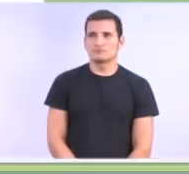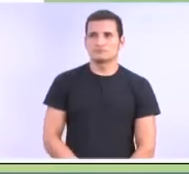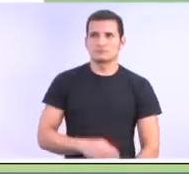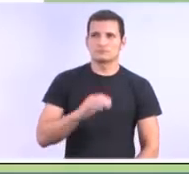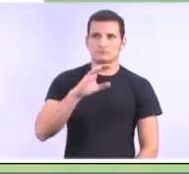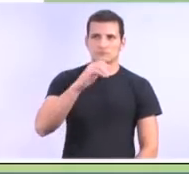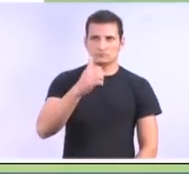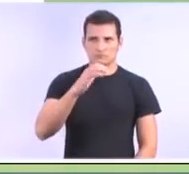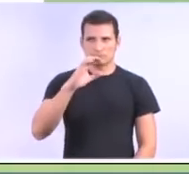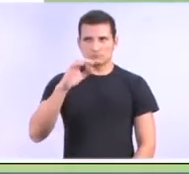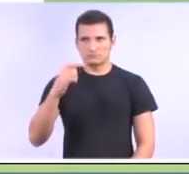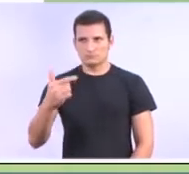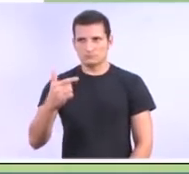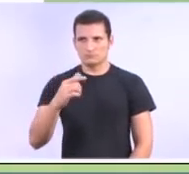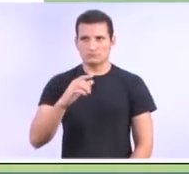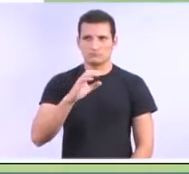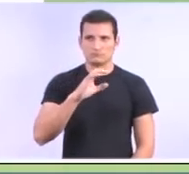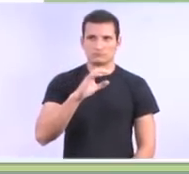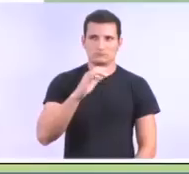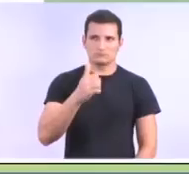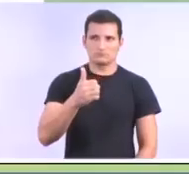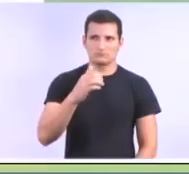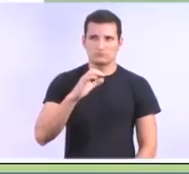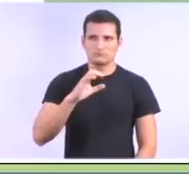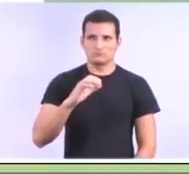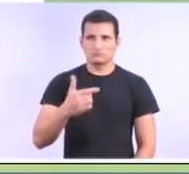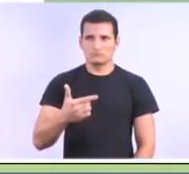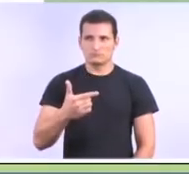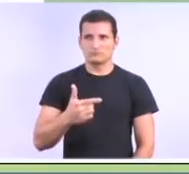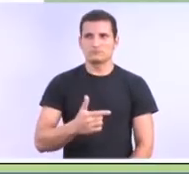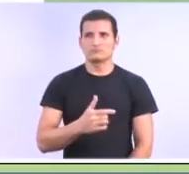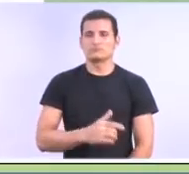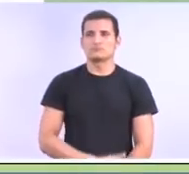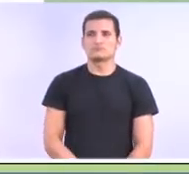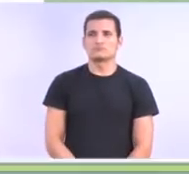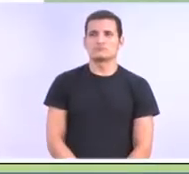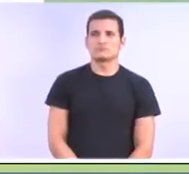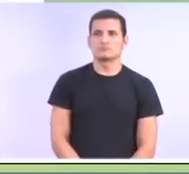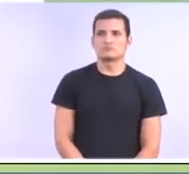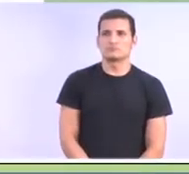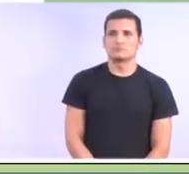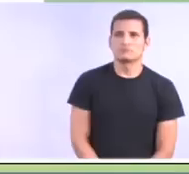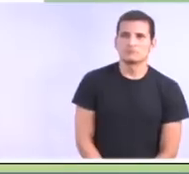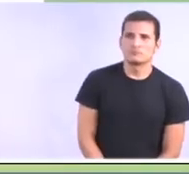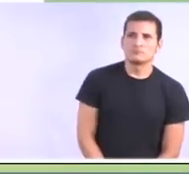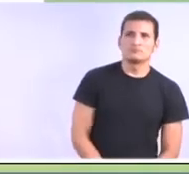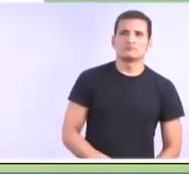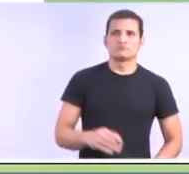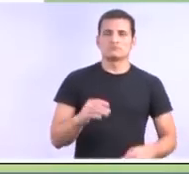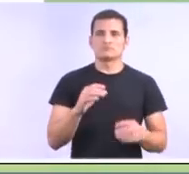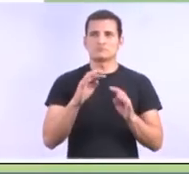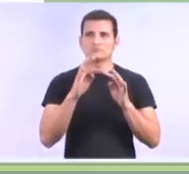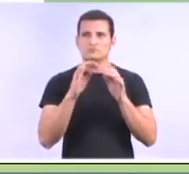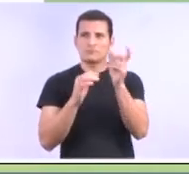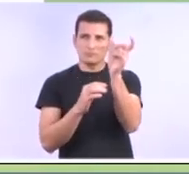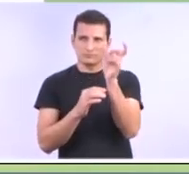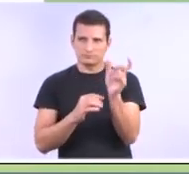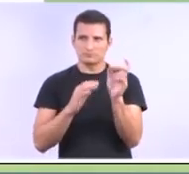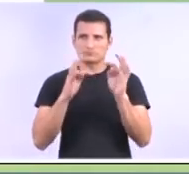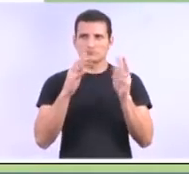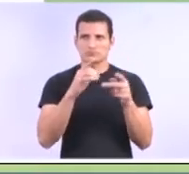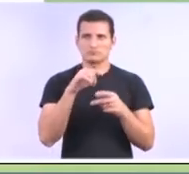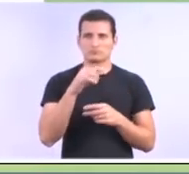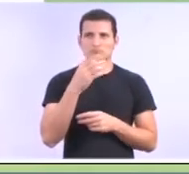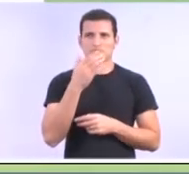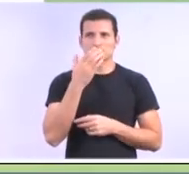objeto cliente, olha, eu tenho C1, C2 e cliente. Todos eles são do tipo cliente. E